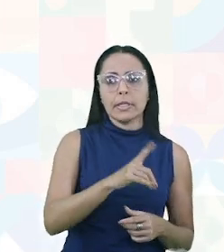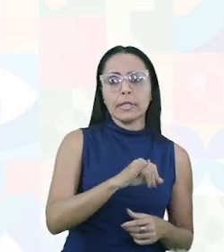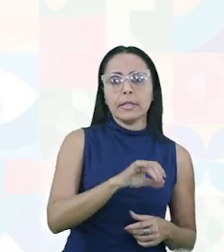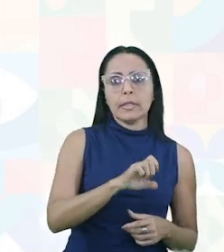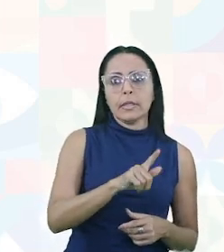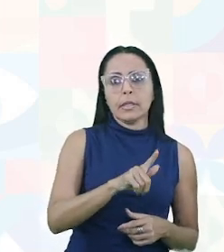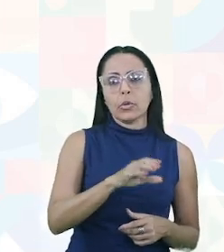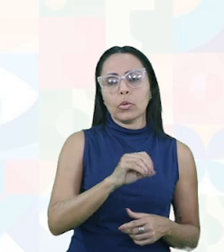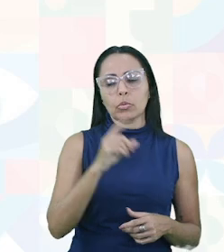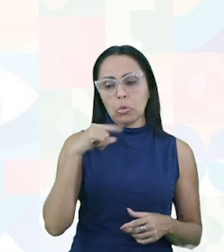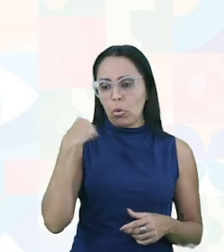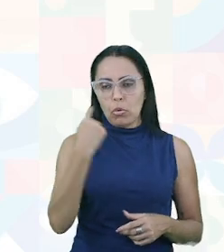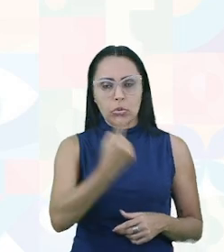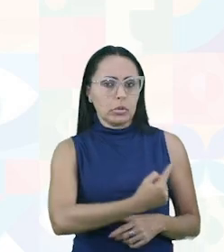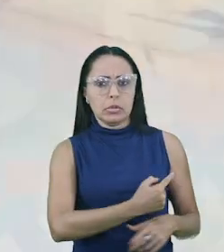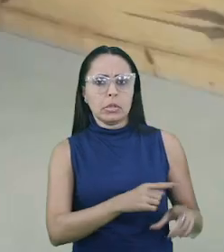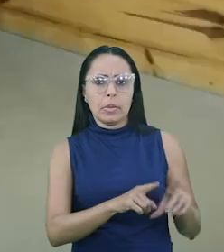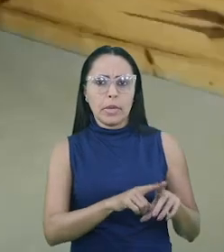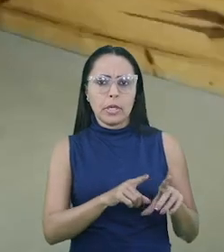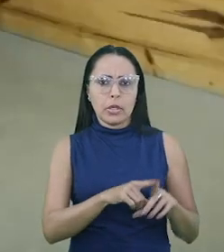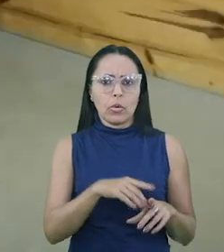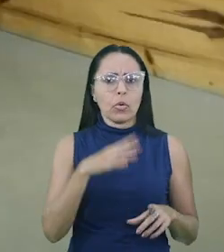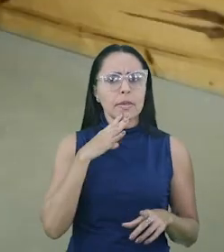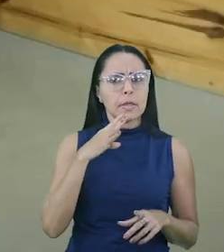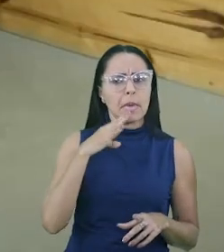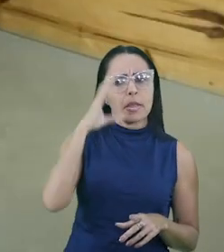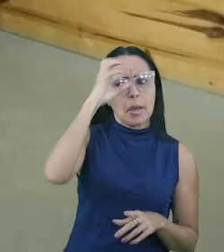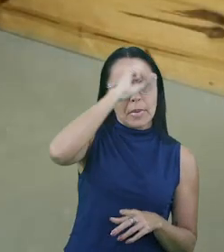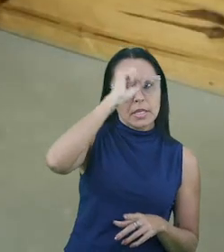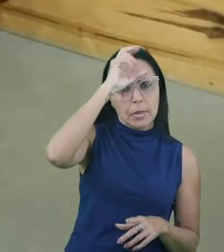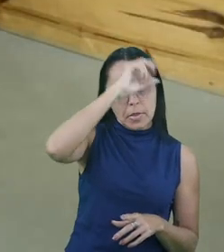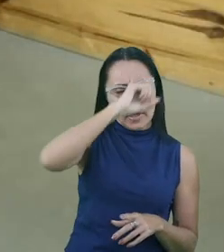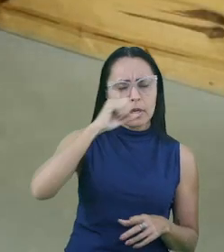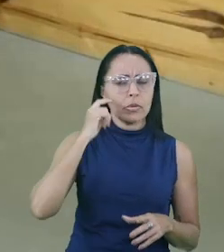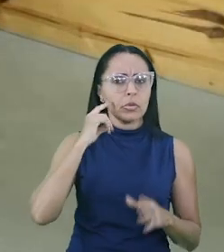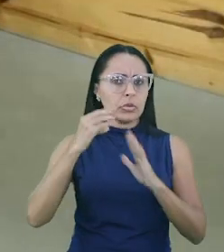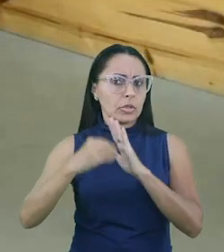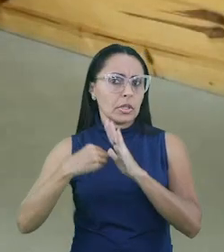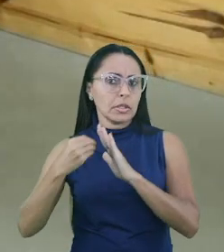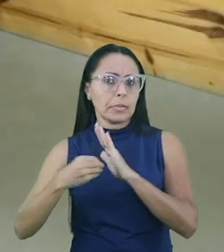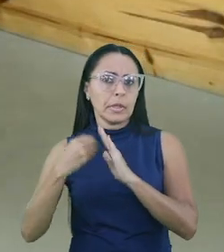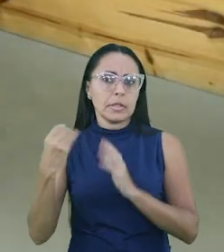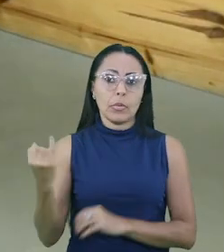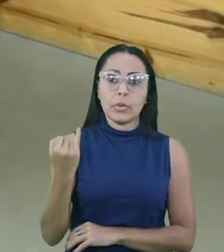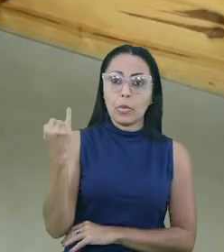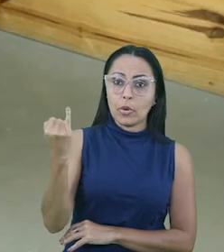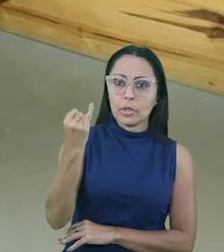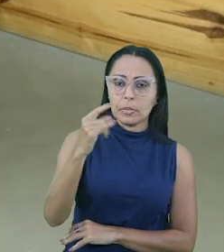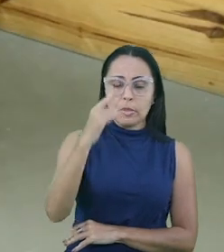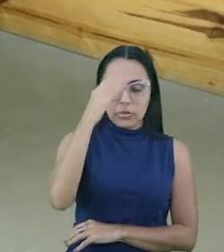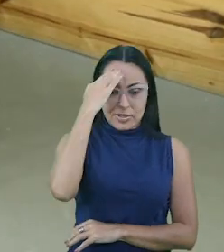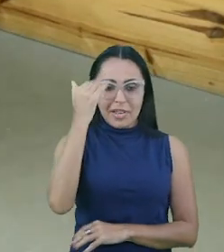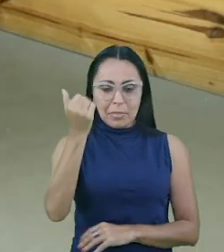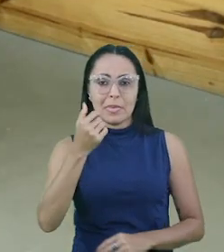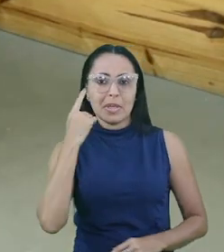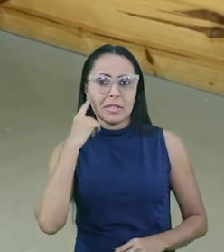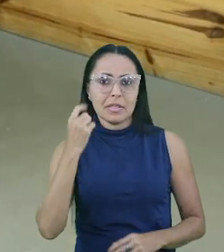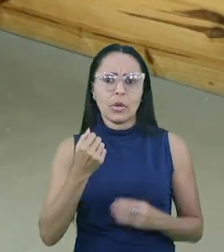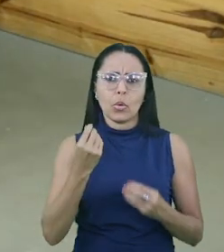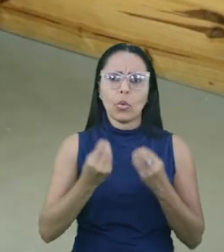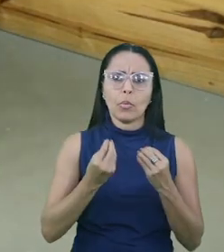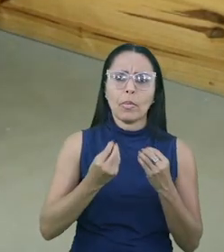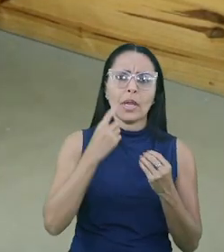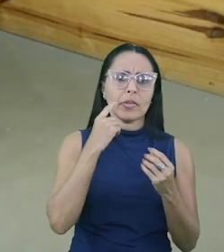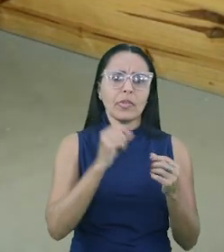gente, os conhecimentos, os fundamentos, enfim, do design gráfico são super importantes, né? Para a gente saber como criar uma estampa que